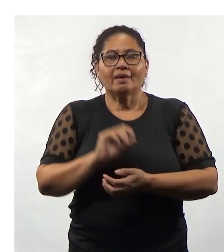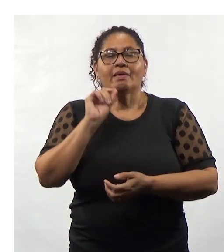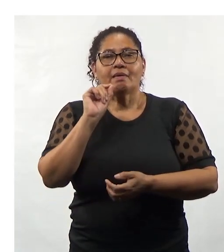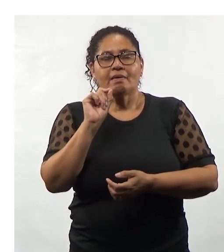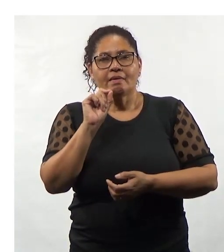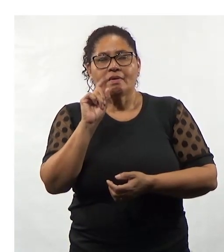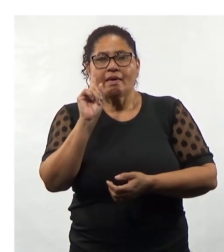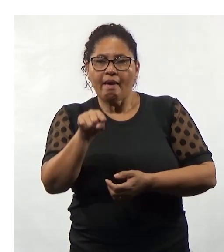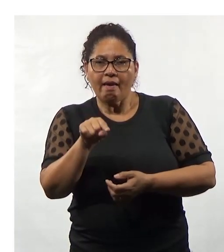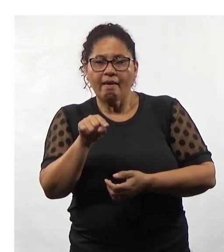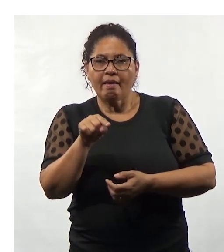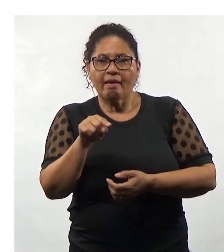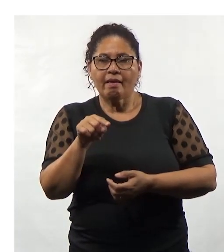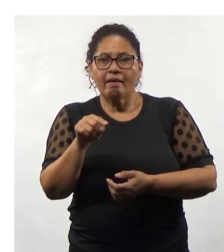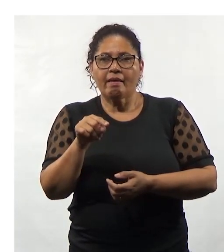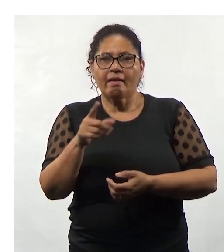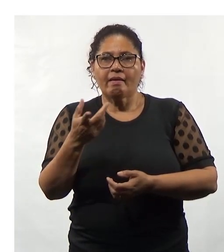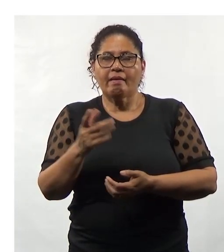uma nota aí